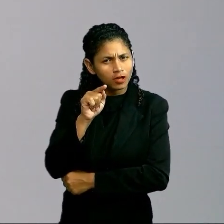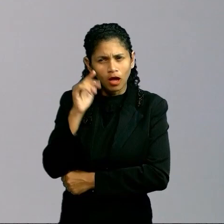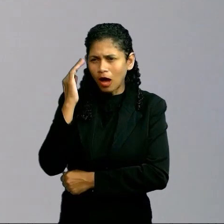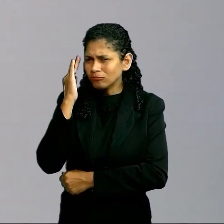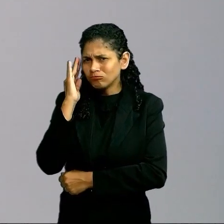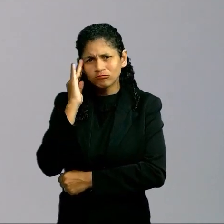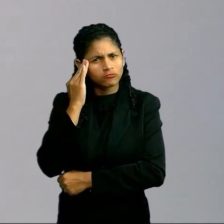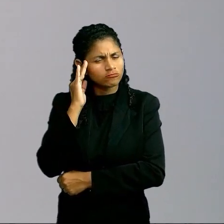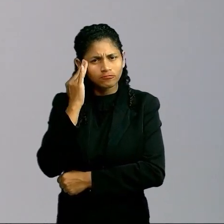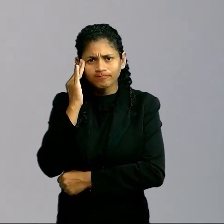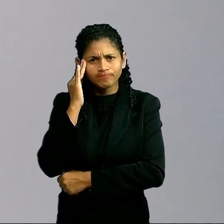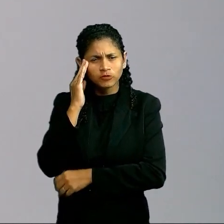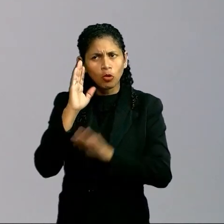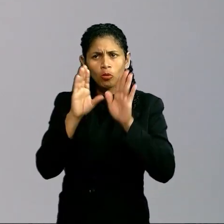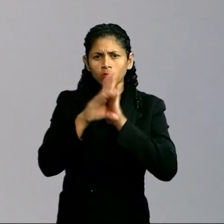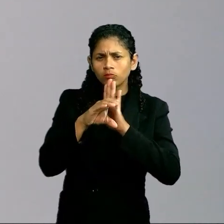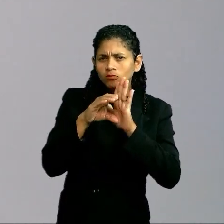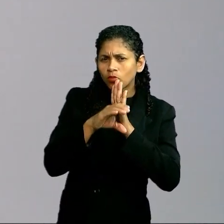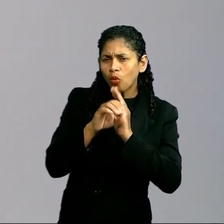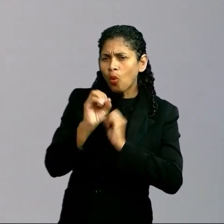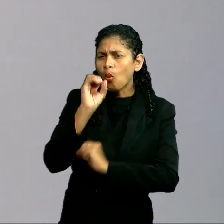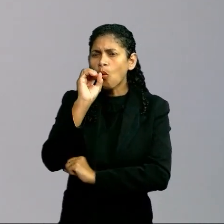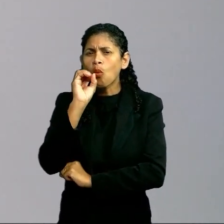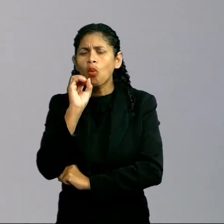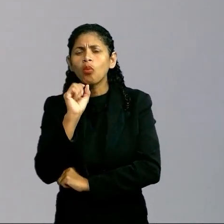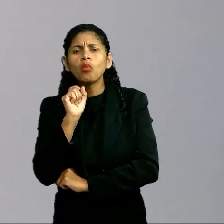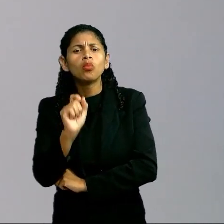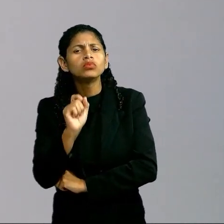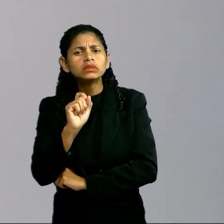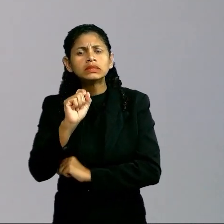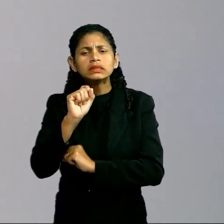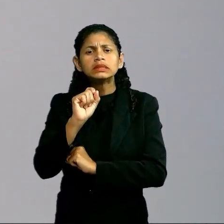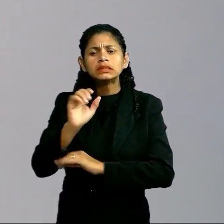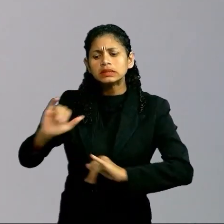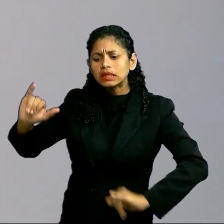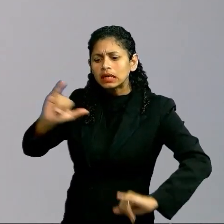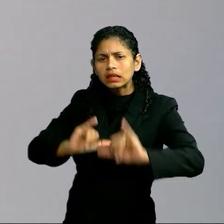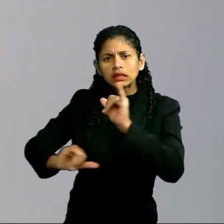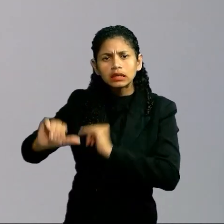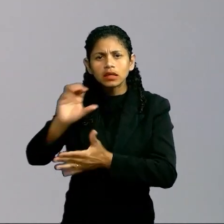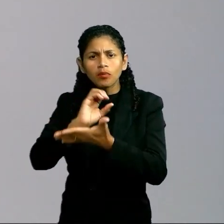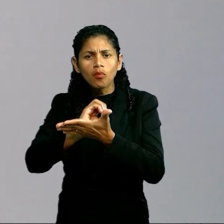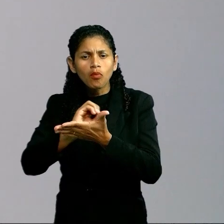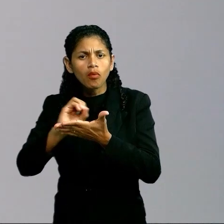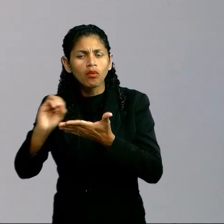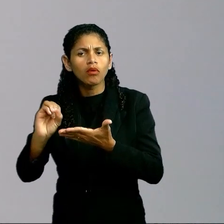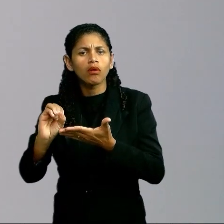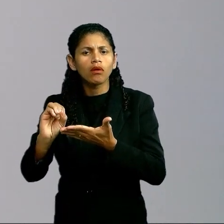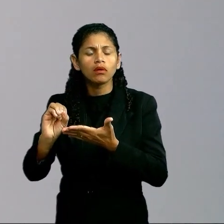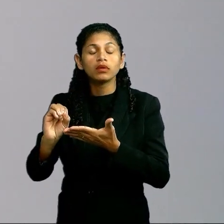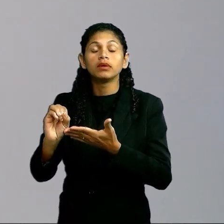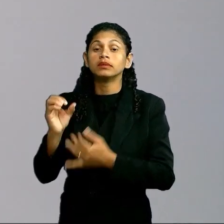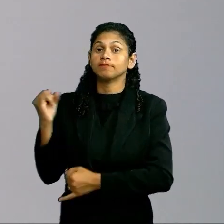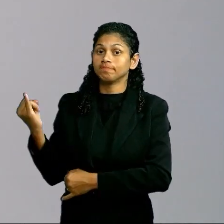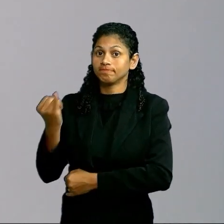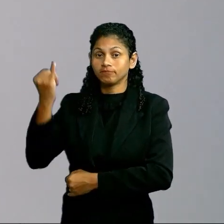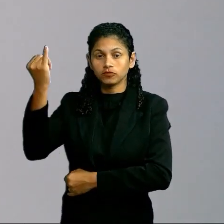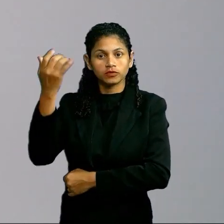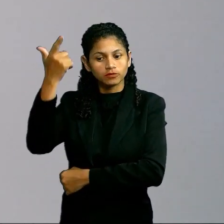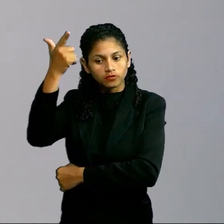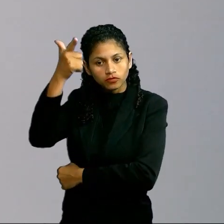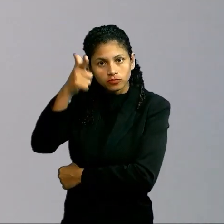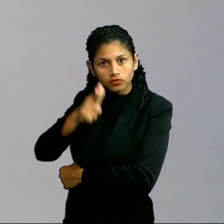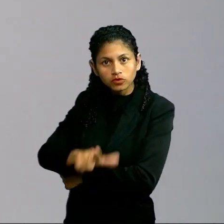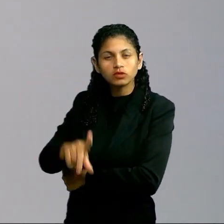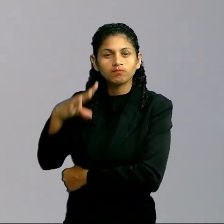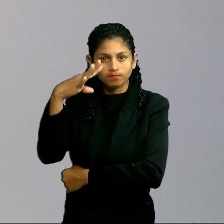algum conceito do que é a química orgânica, do que é a química inorgânica, é muito importante que você reveja essas aulas,